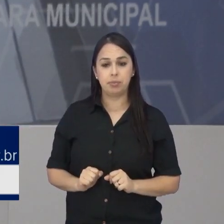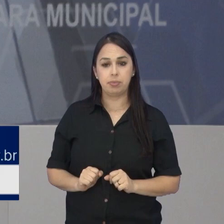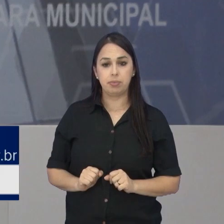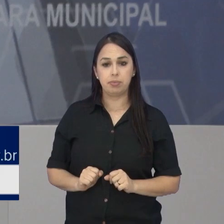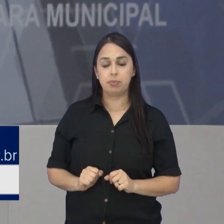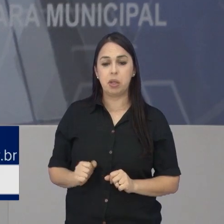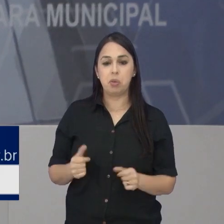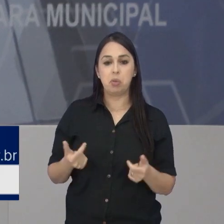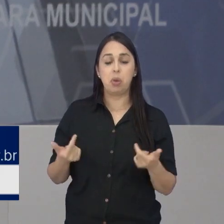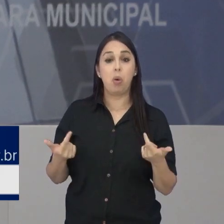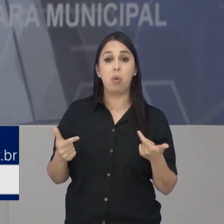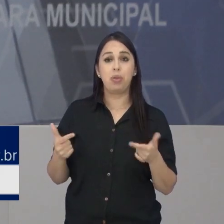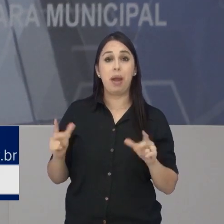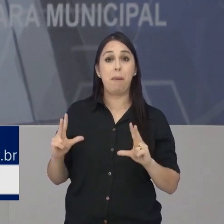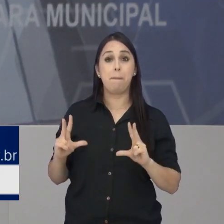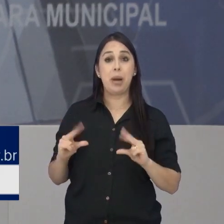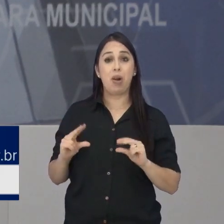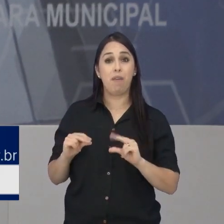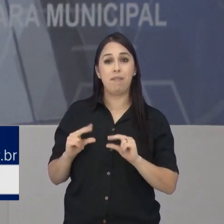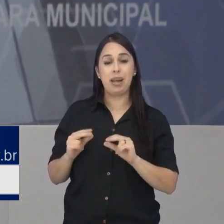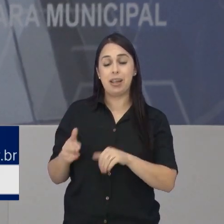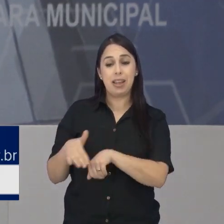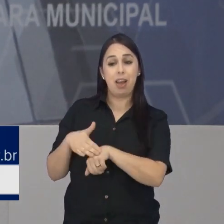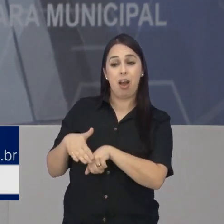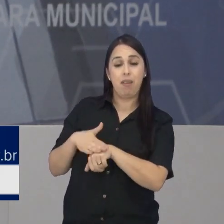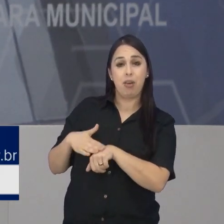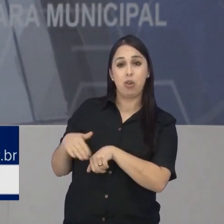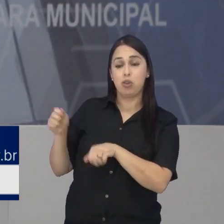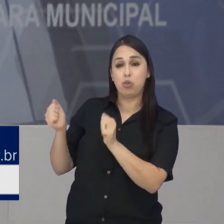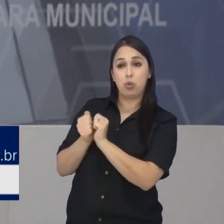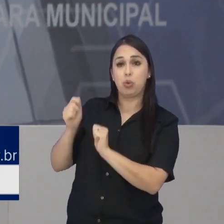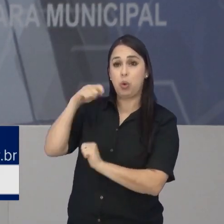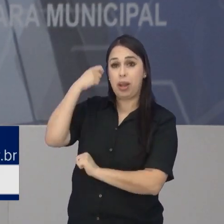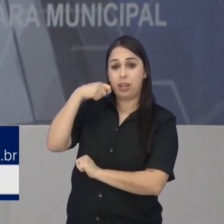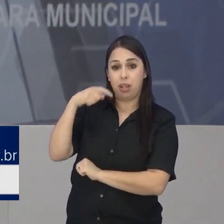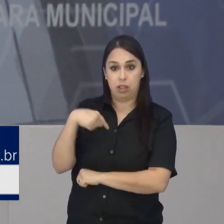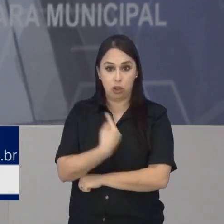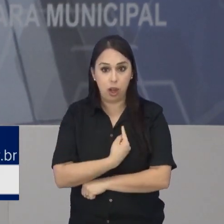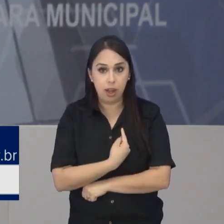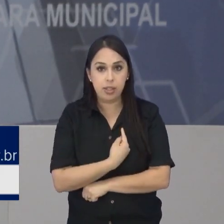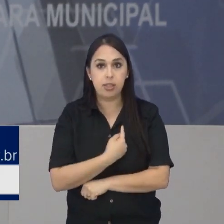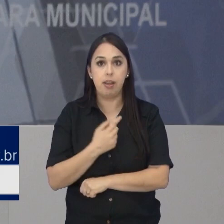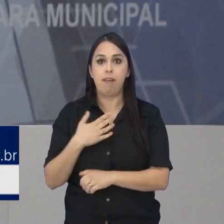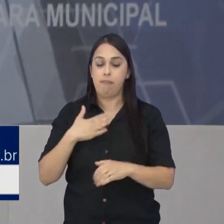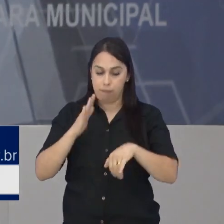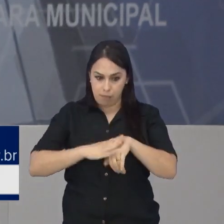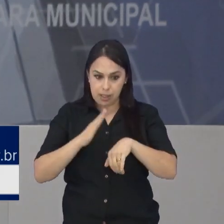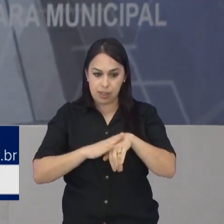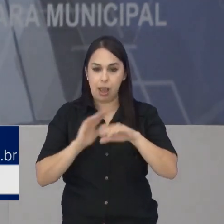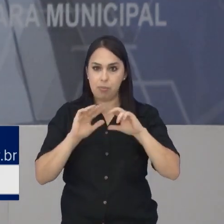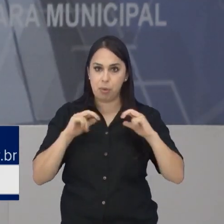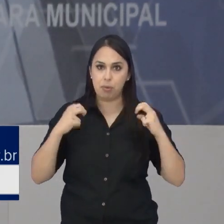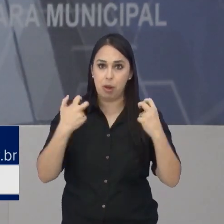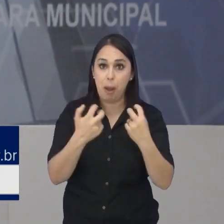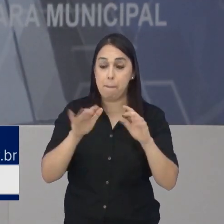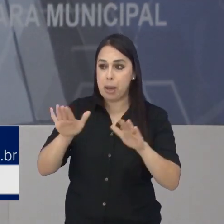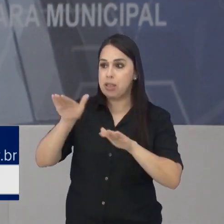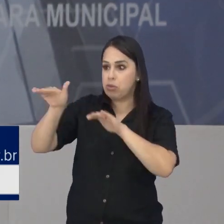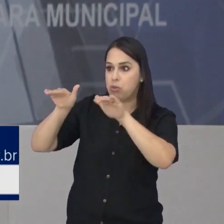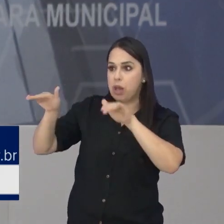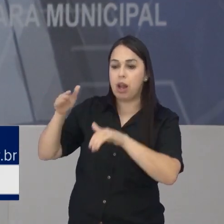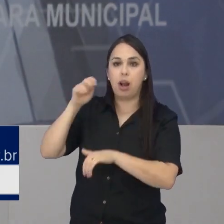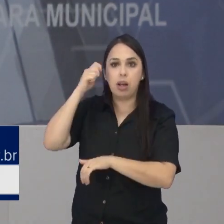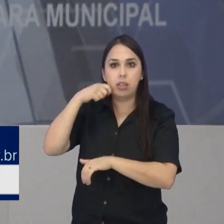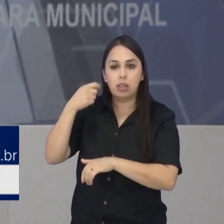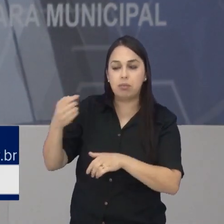Não tem um diálogo com os artistas da cidade. Nós fizemos um fórum aqui, eu estive presente, mas quem chamou foi os próprios artistas